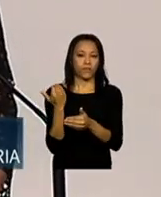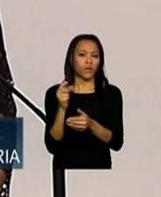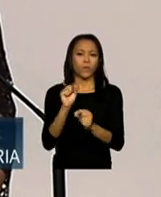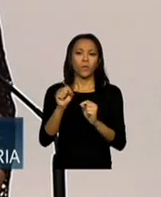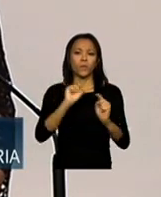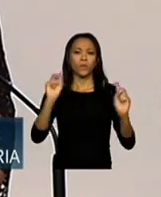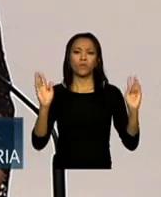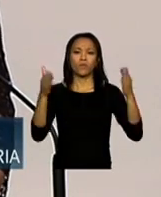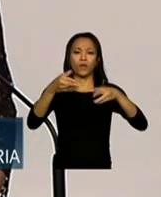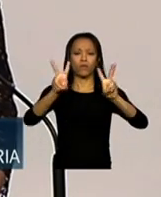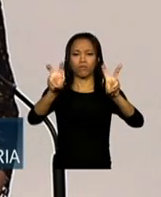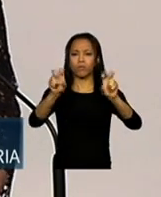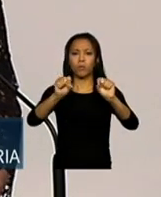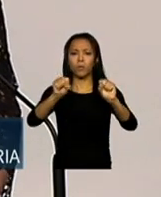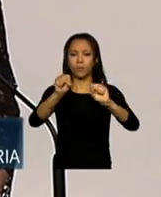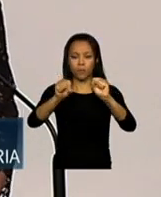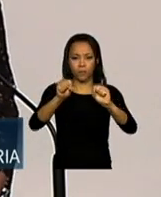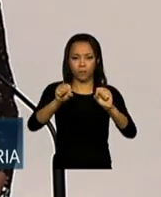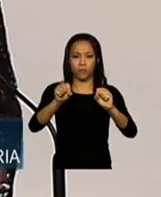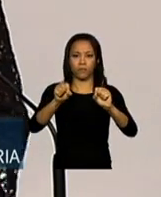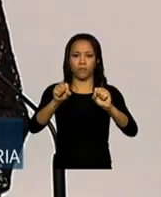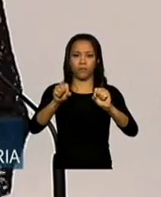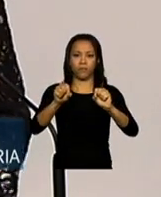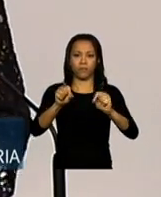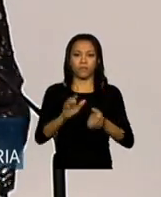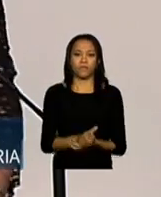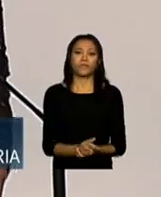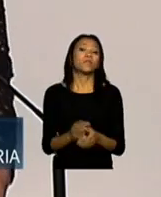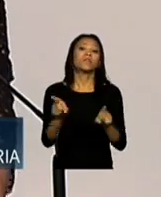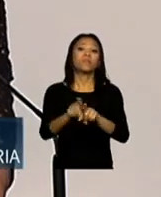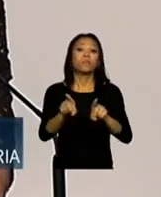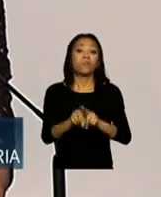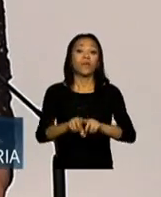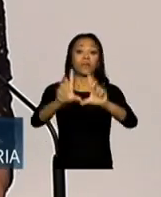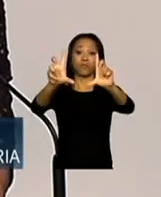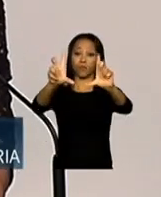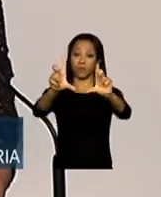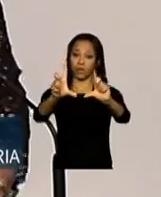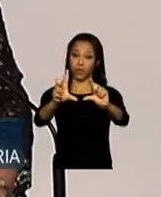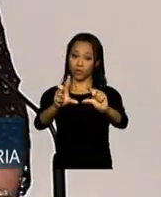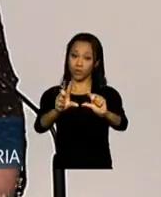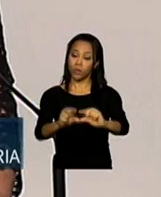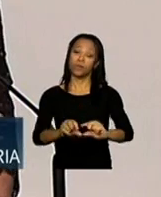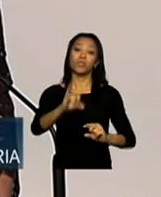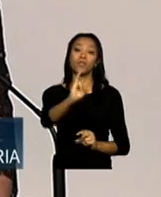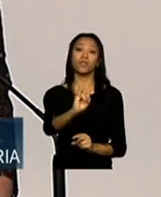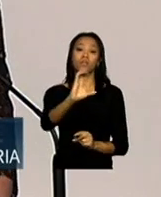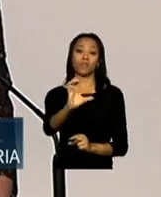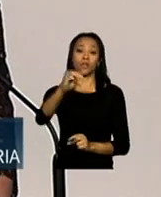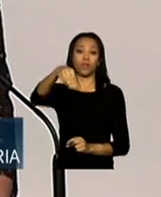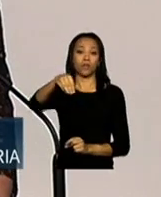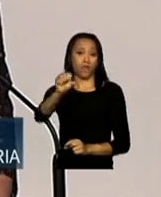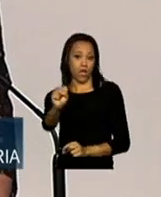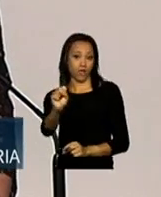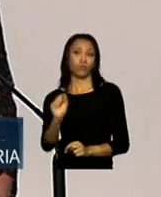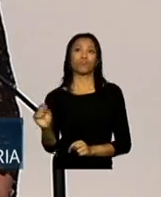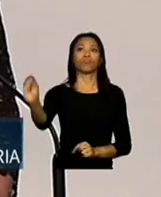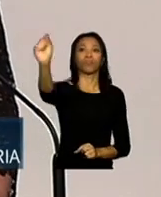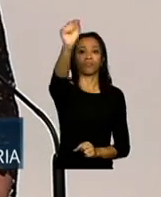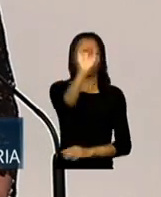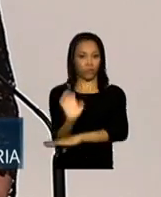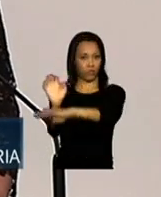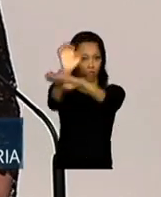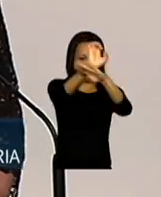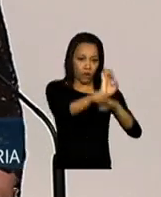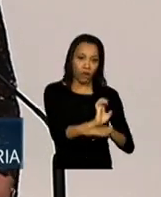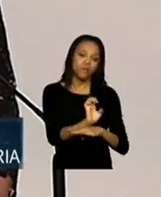se refere às vantagens e reduções do ICMS entre os estados,